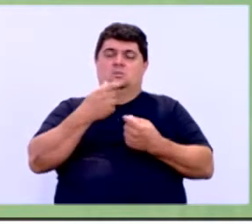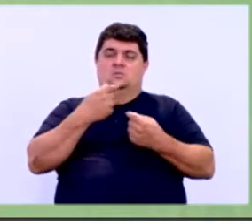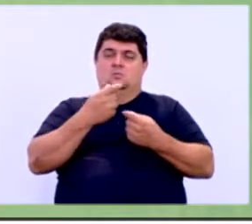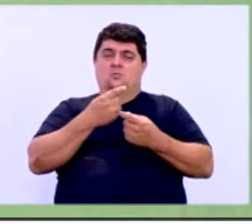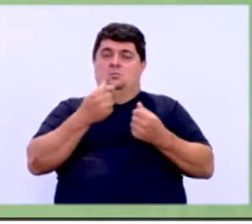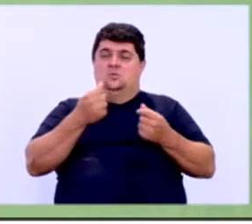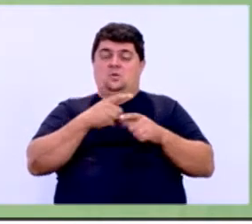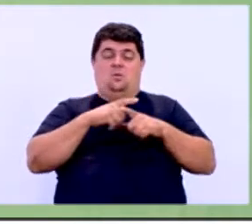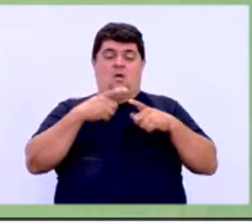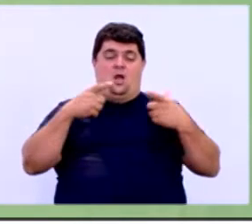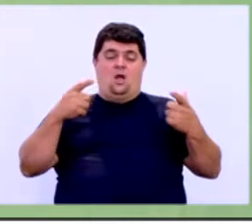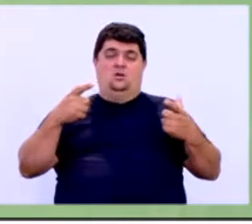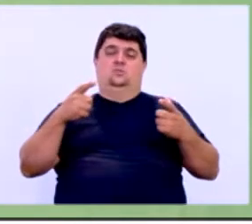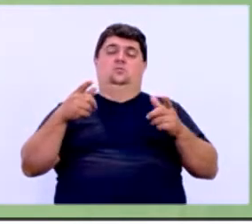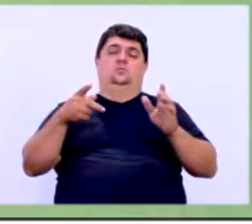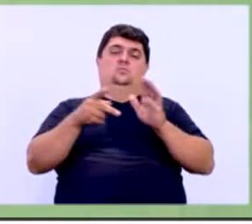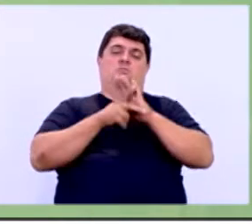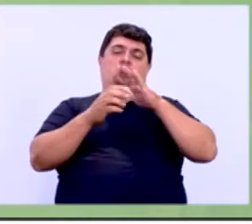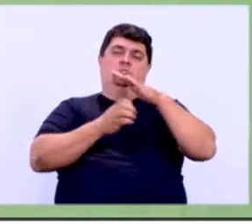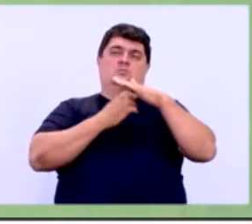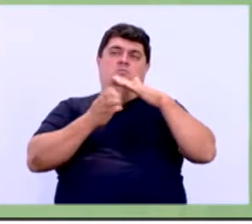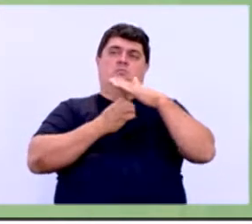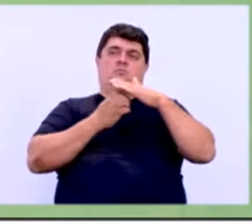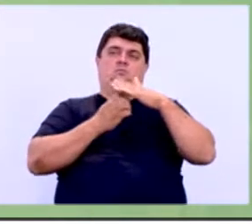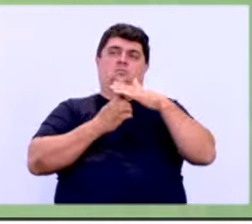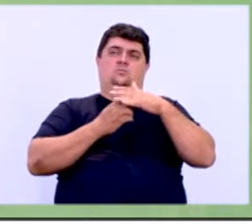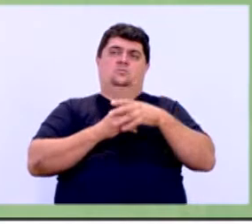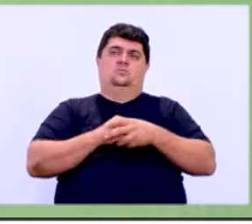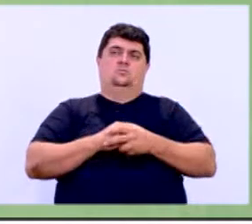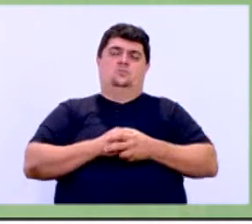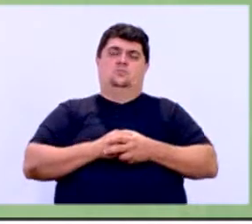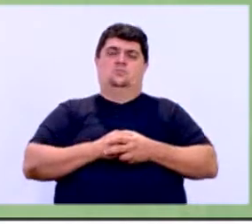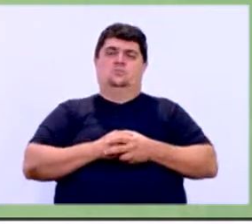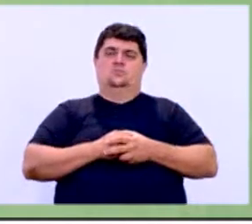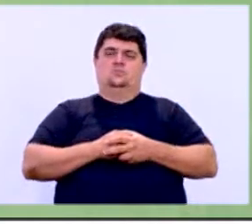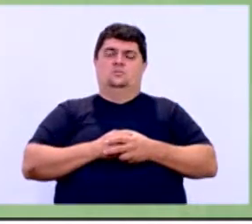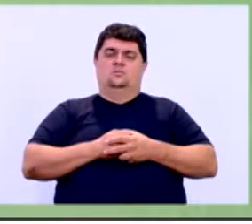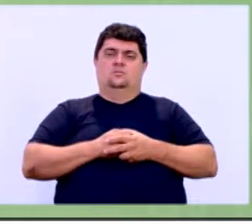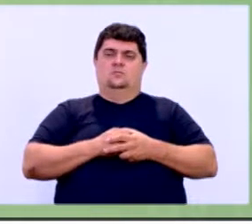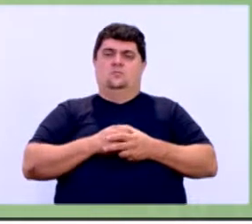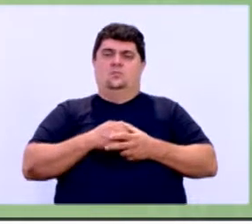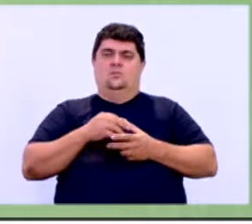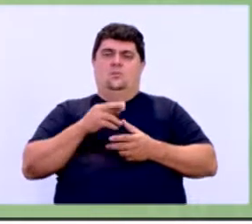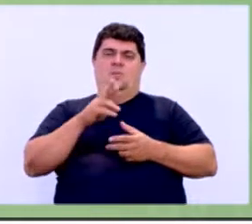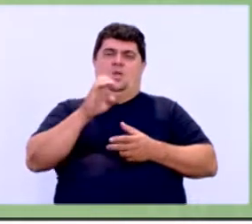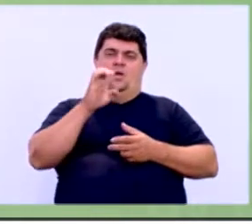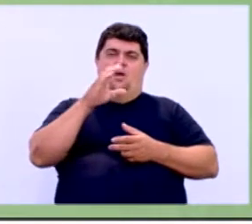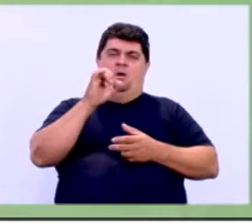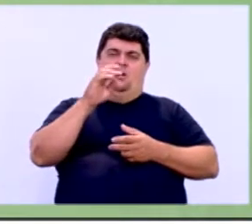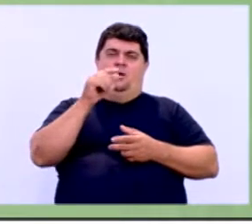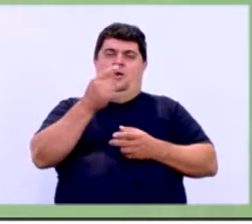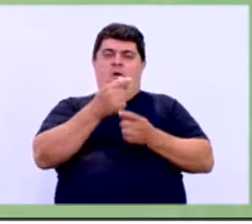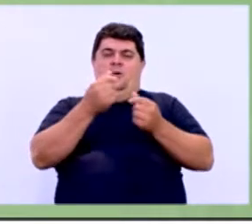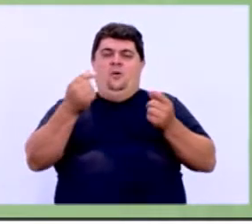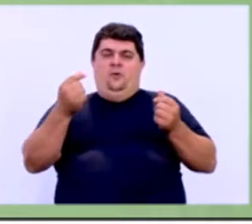quantidade de recursos para a organização. Esses recursos aqui são recursos sempre